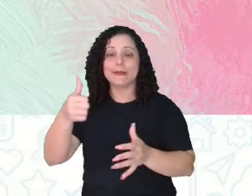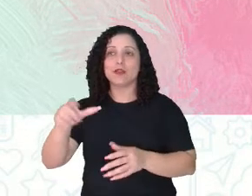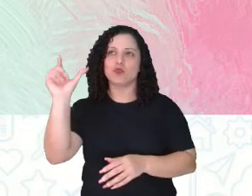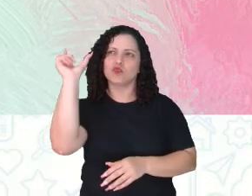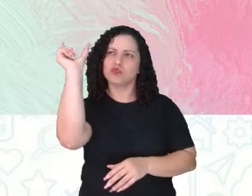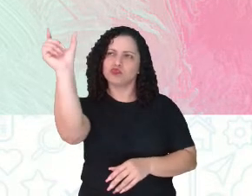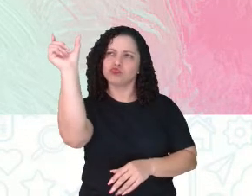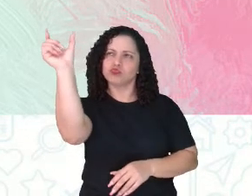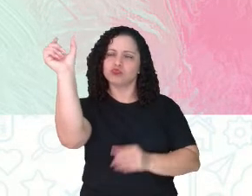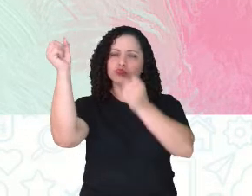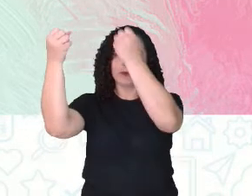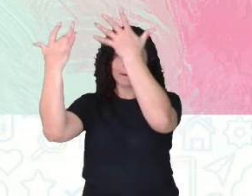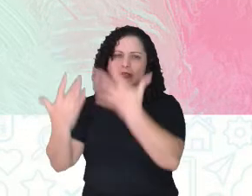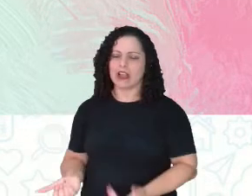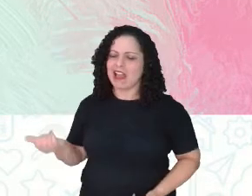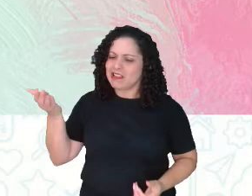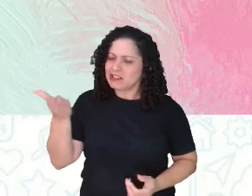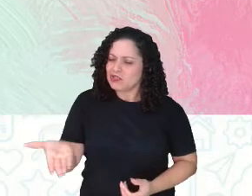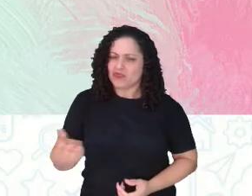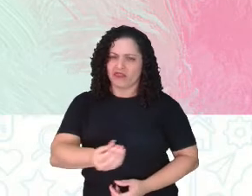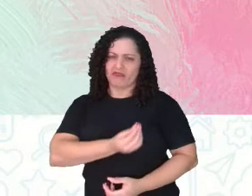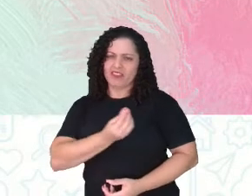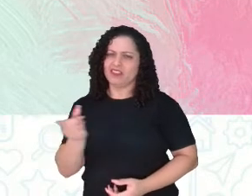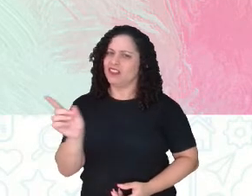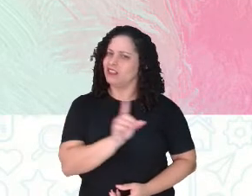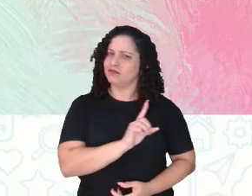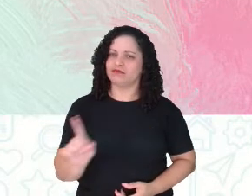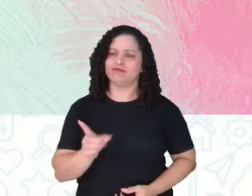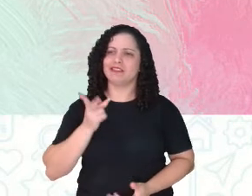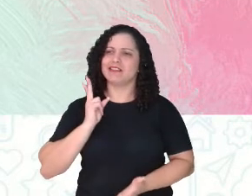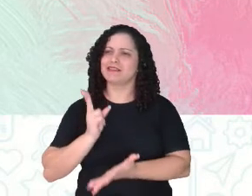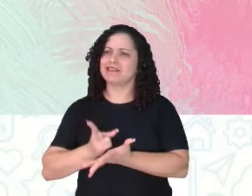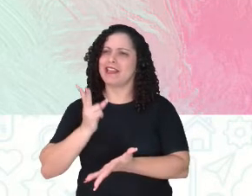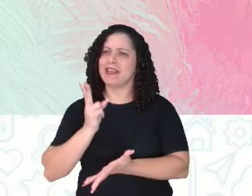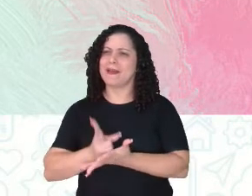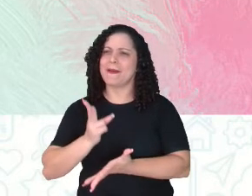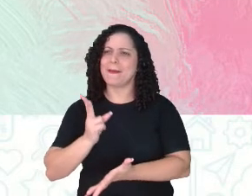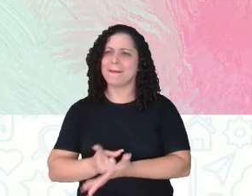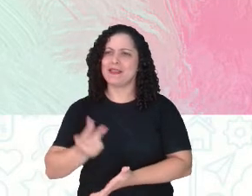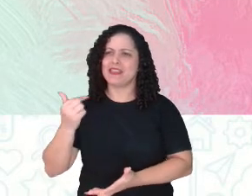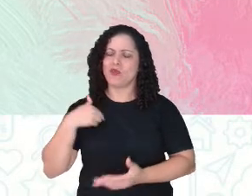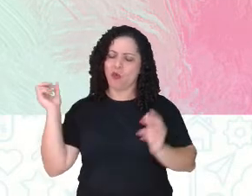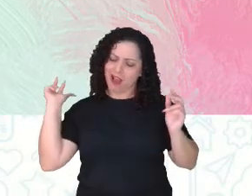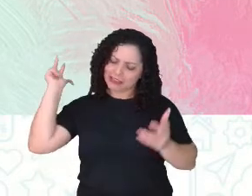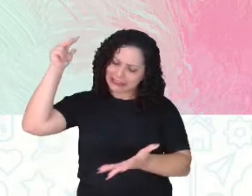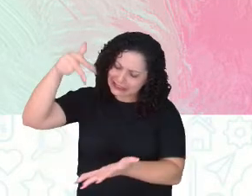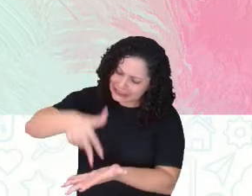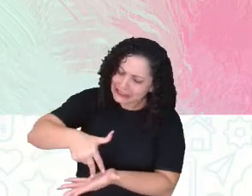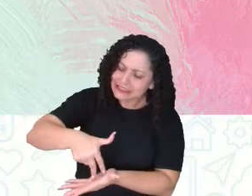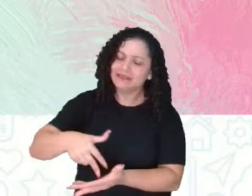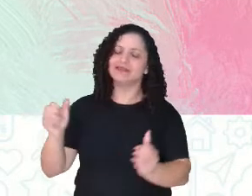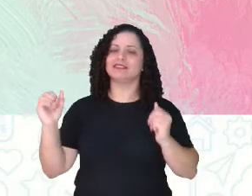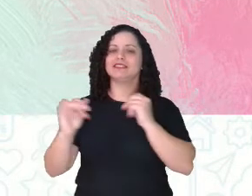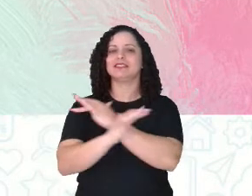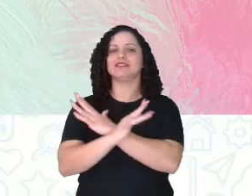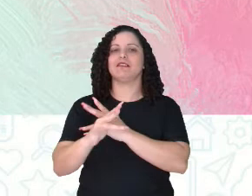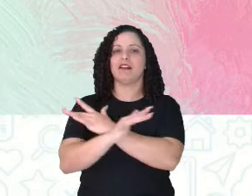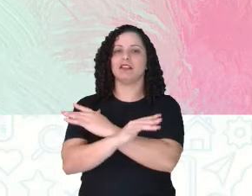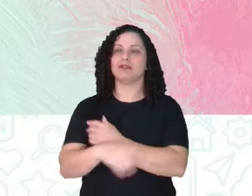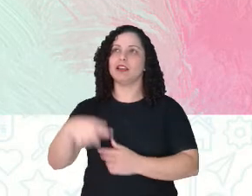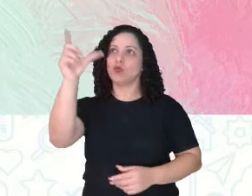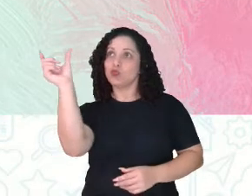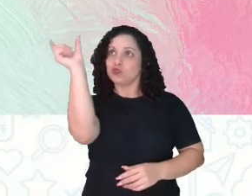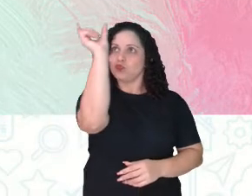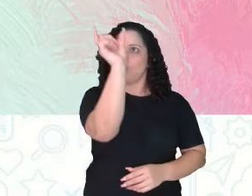o seguinte: isso não é vida, sempre enfiado aqui na cidade. E aí, o segundo